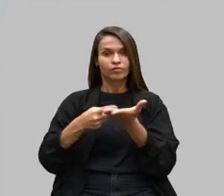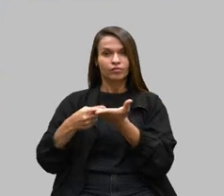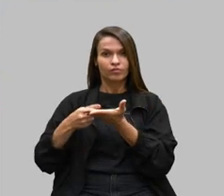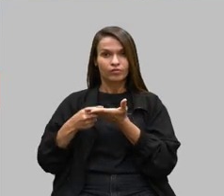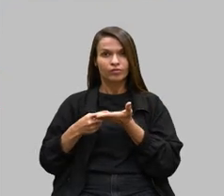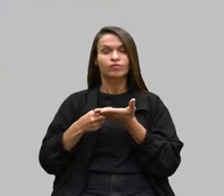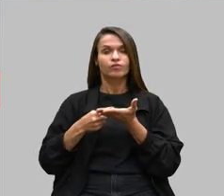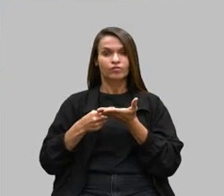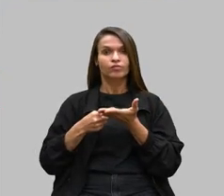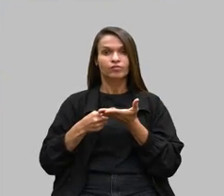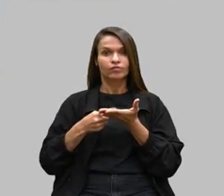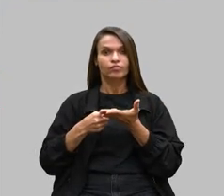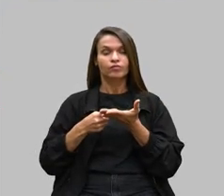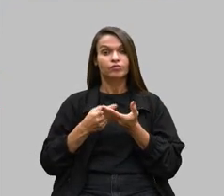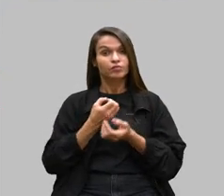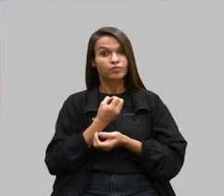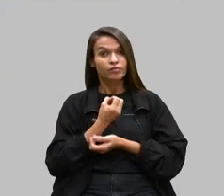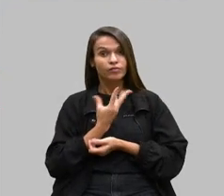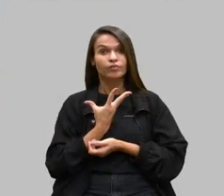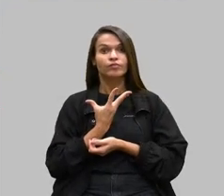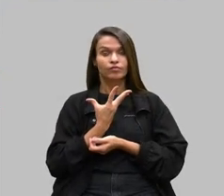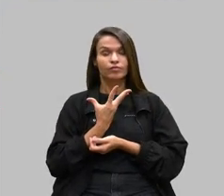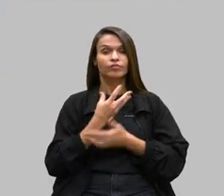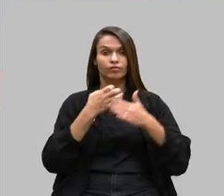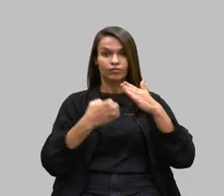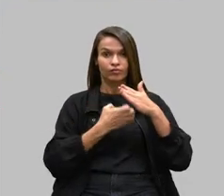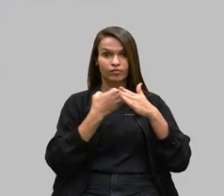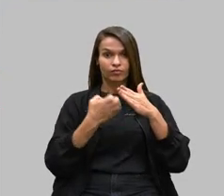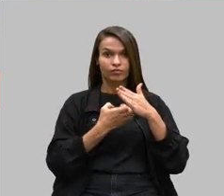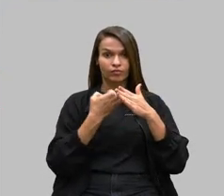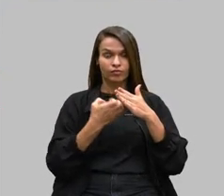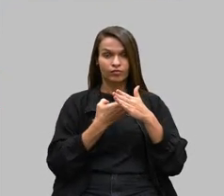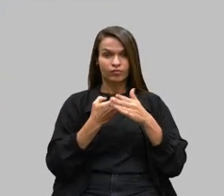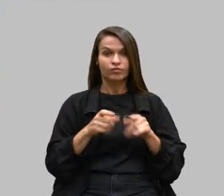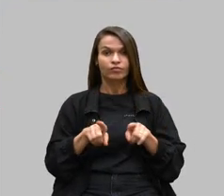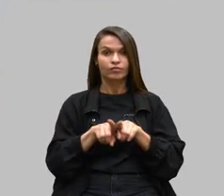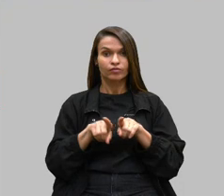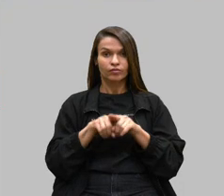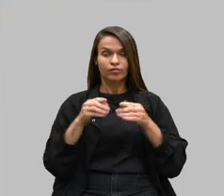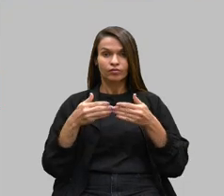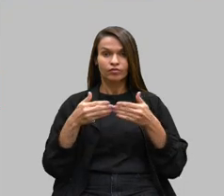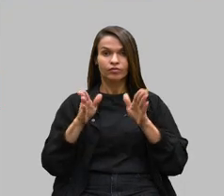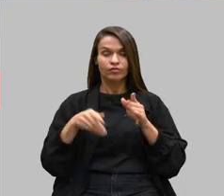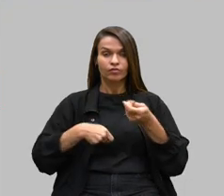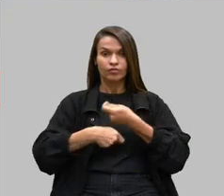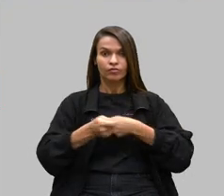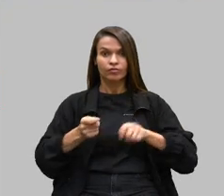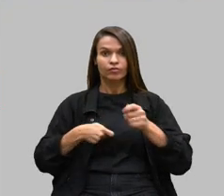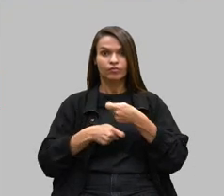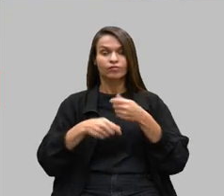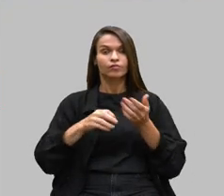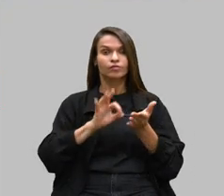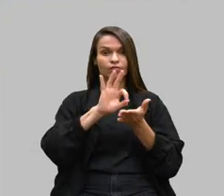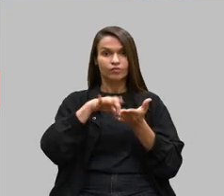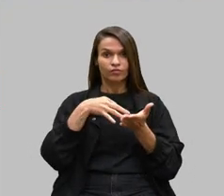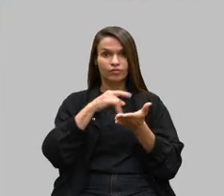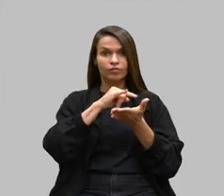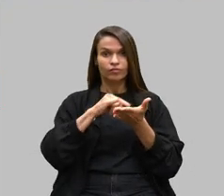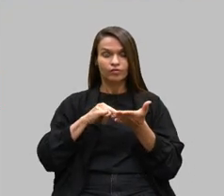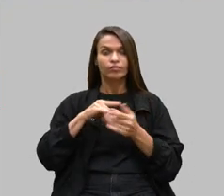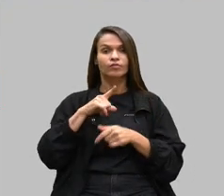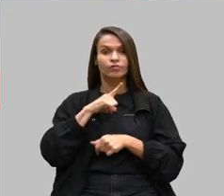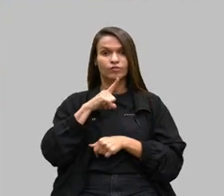excessivamente favoráveis às empresas com a reabertura das negociações do os contratos surge